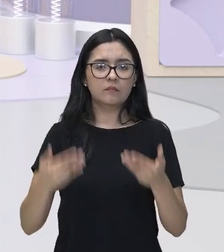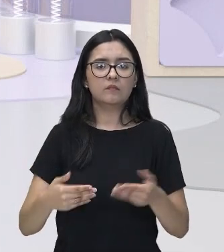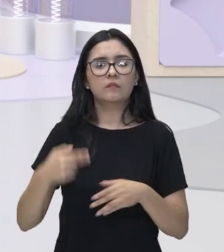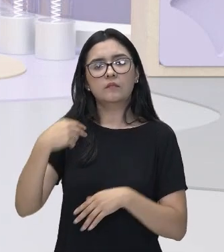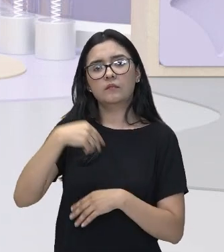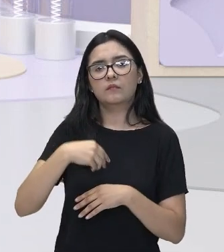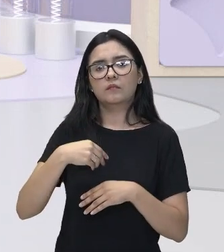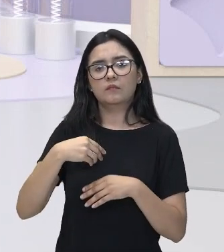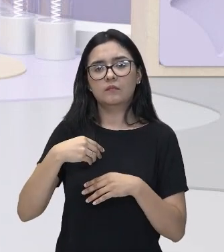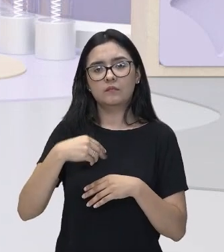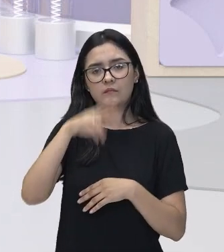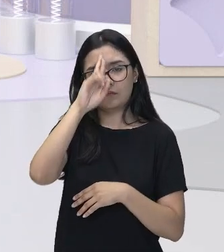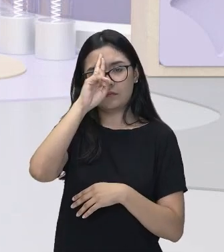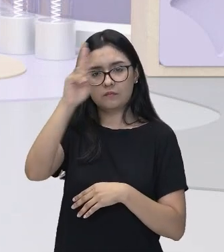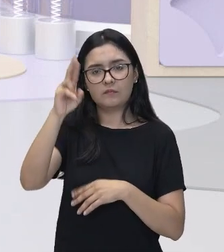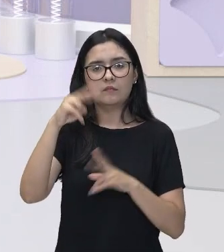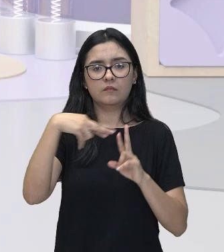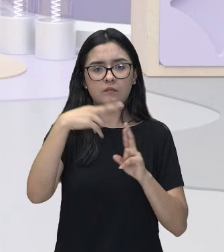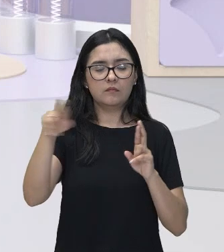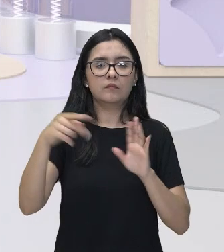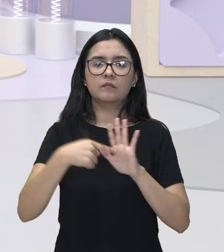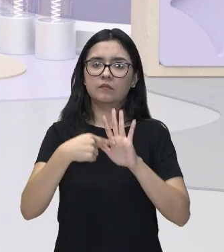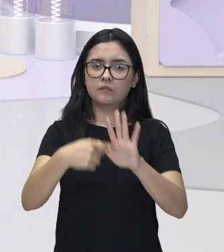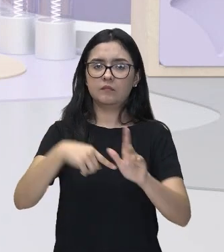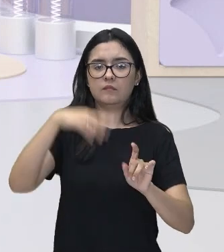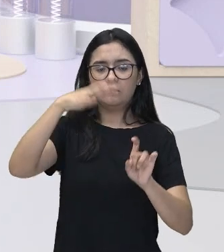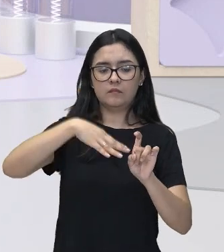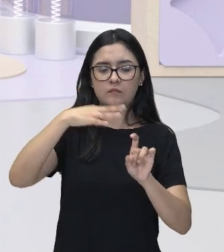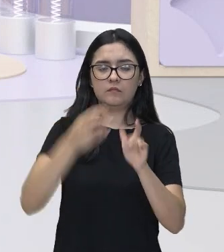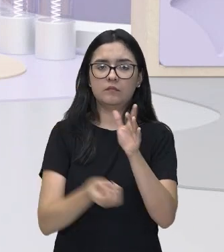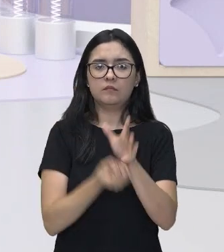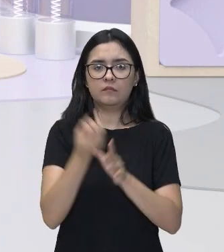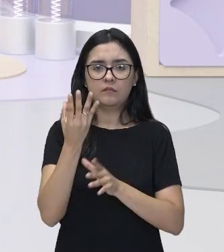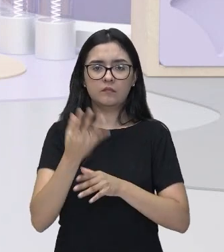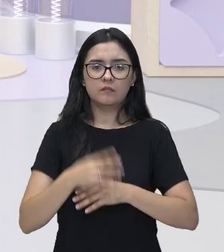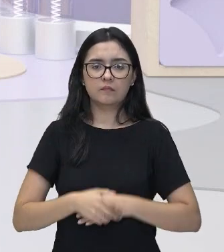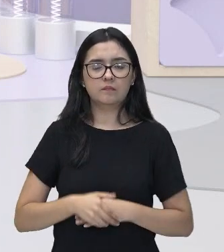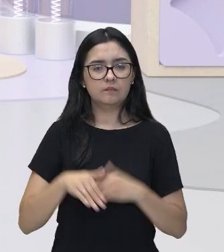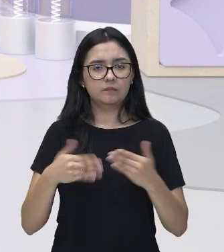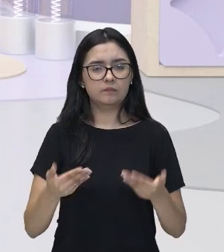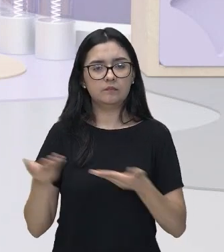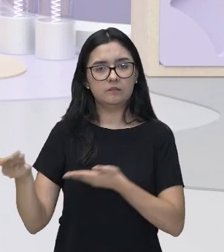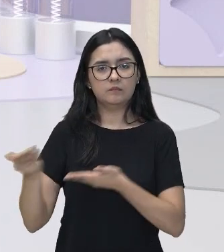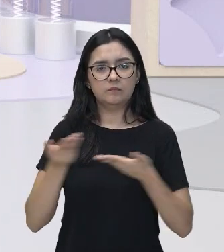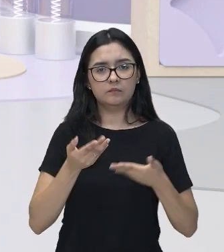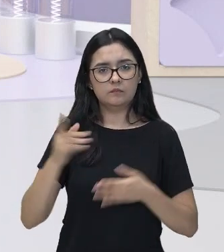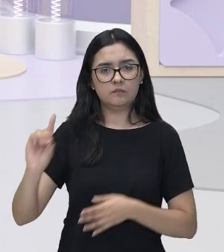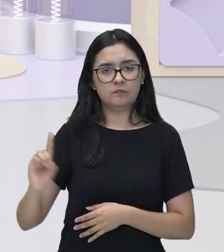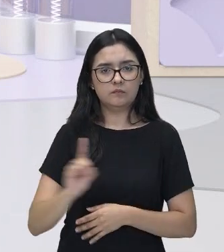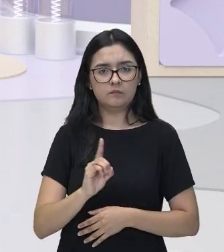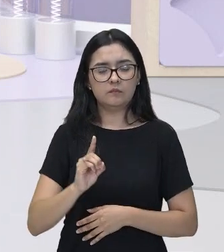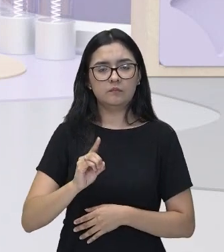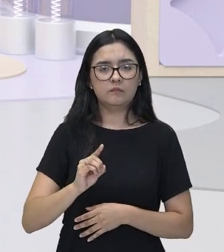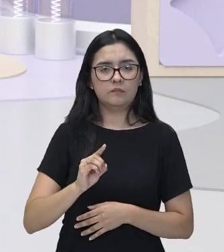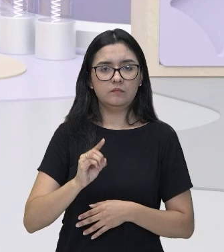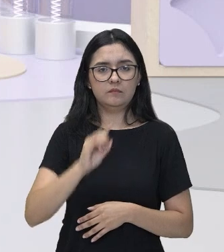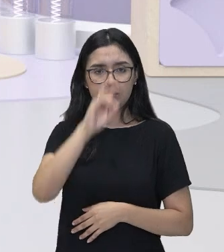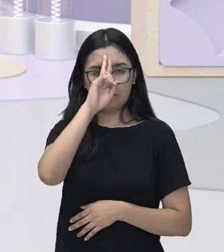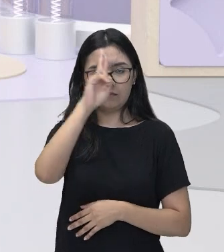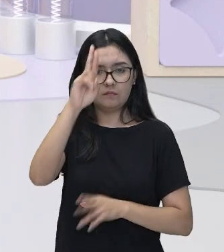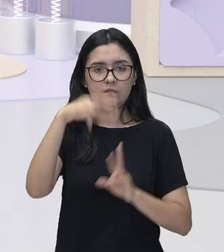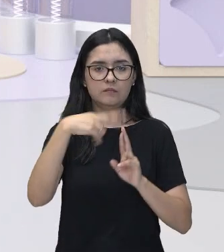das religiões, que vai nos apresentar um mito de origem. Vamos receber entre nós o mestre das